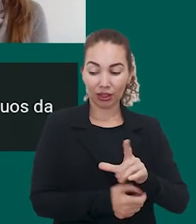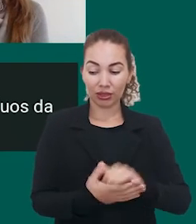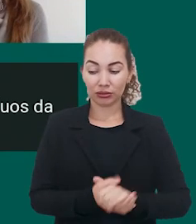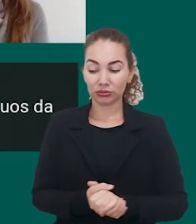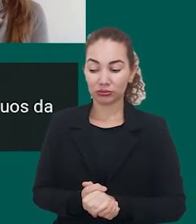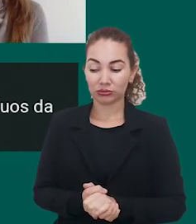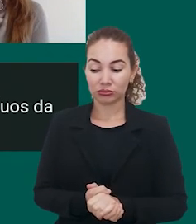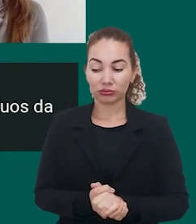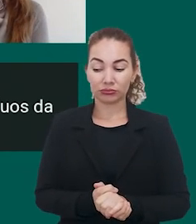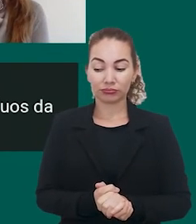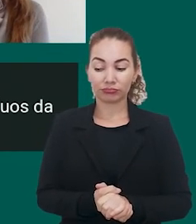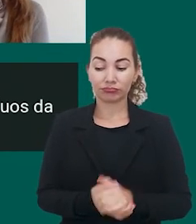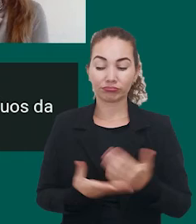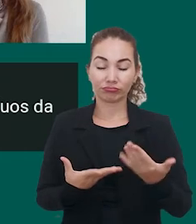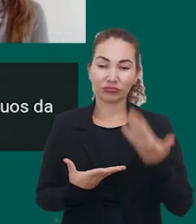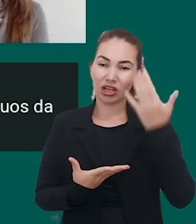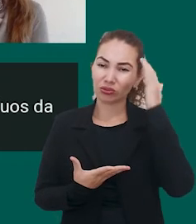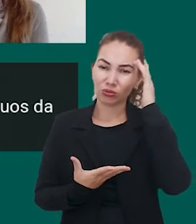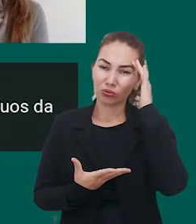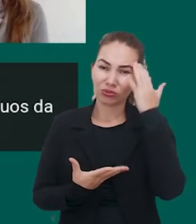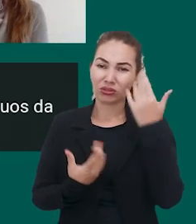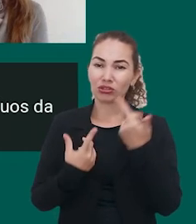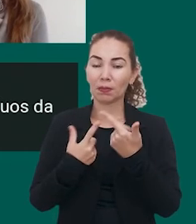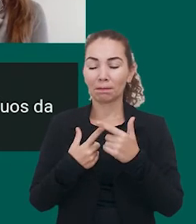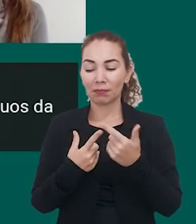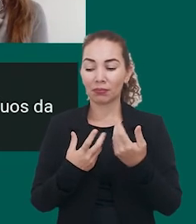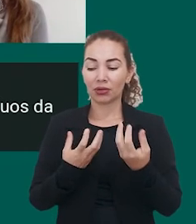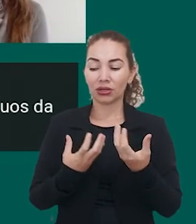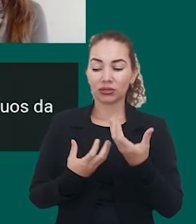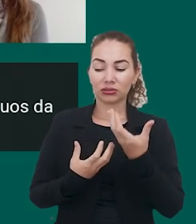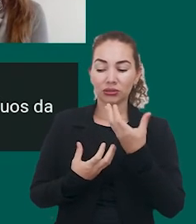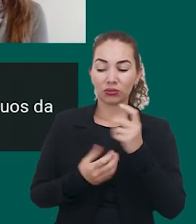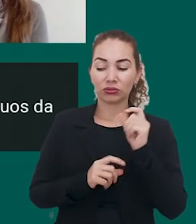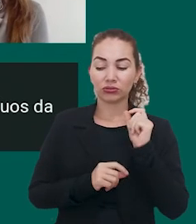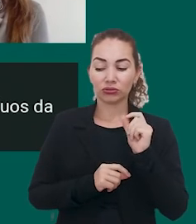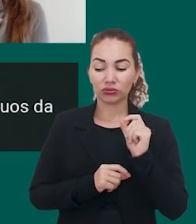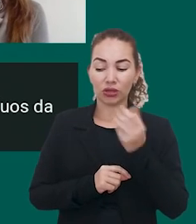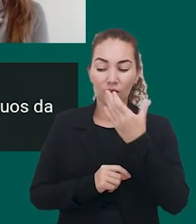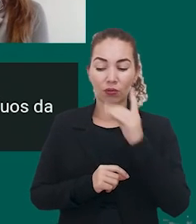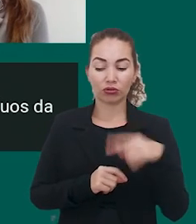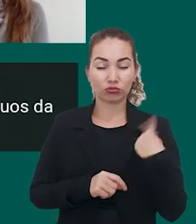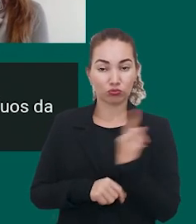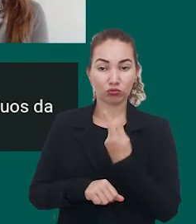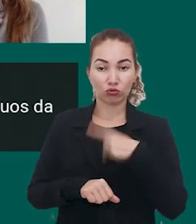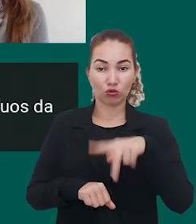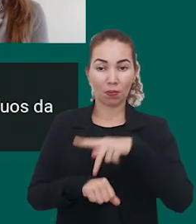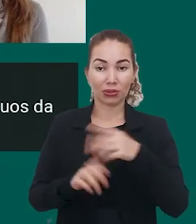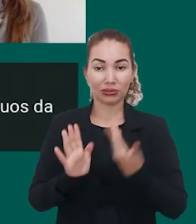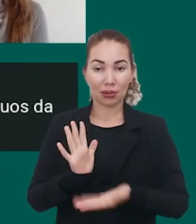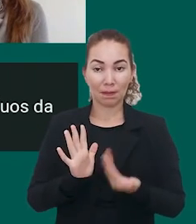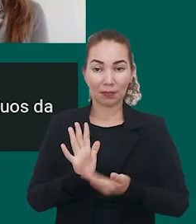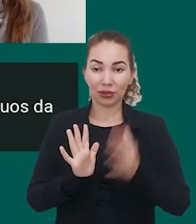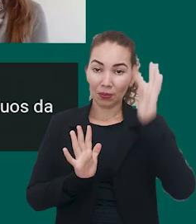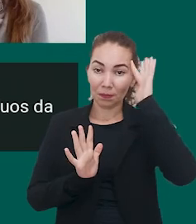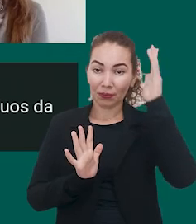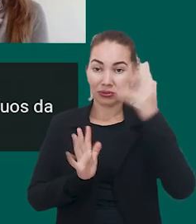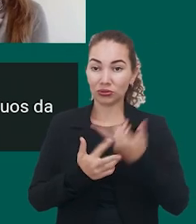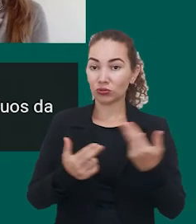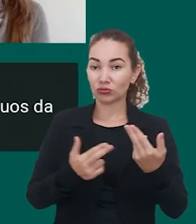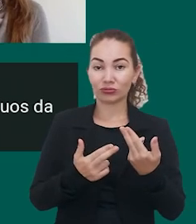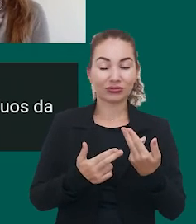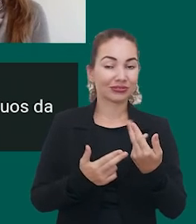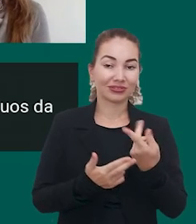entendi muito o que a Yara quis falar, mas eu também insisto na questão da vacinação, né? Eu acho que o nosso país se perdeu pensando em coisas que não